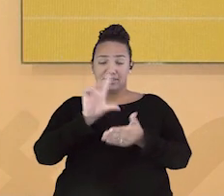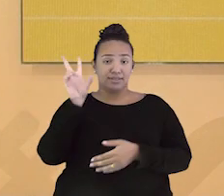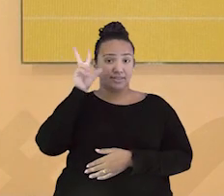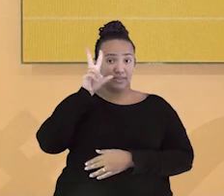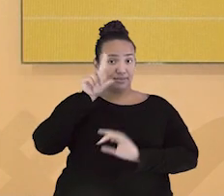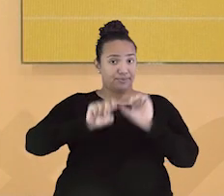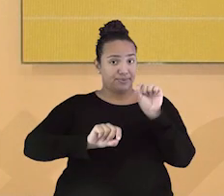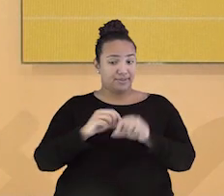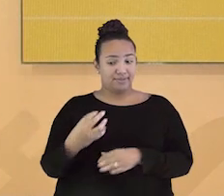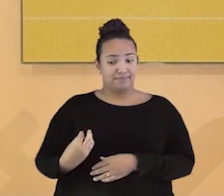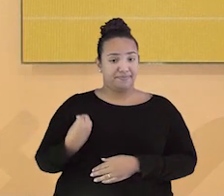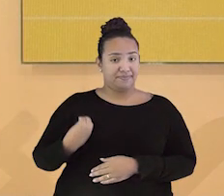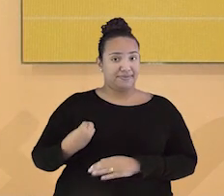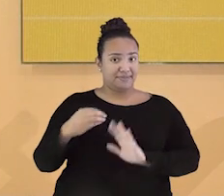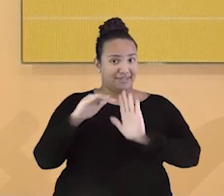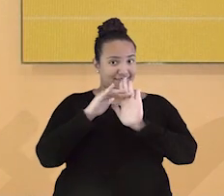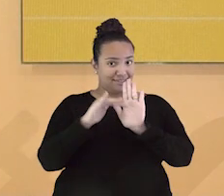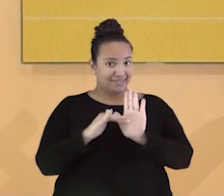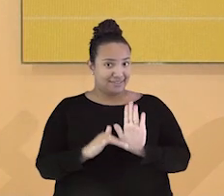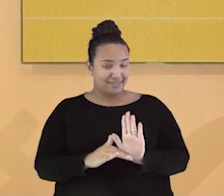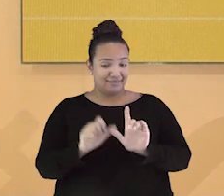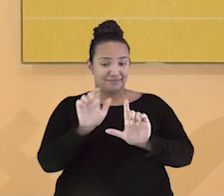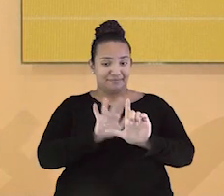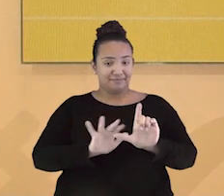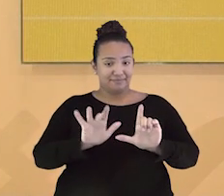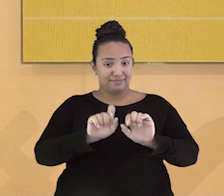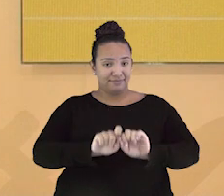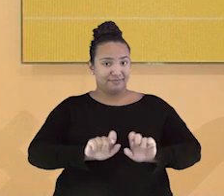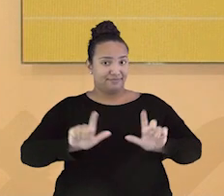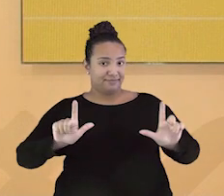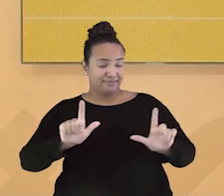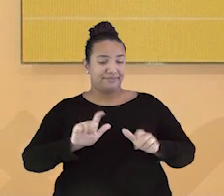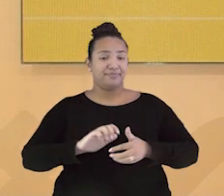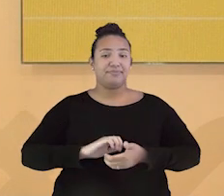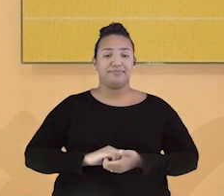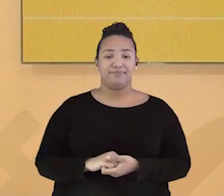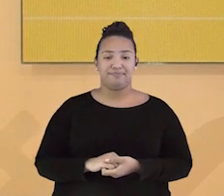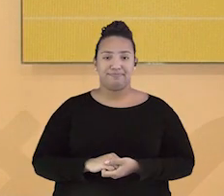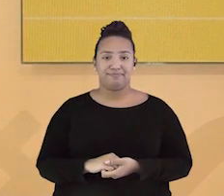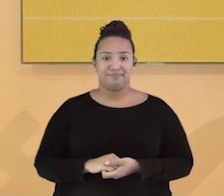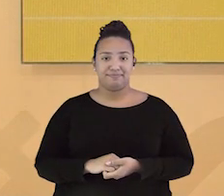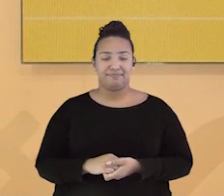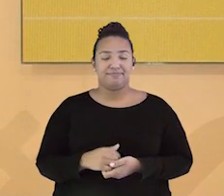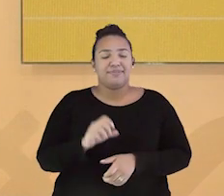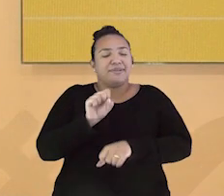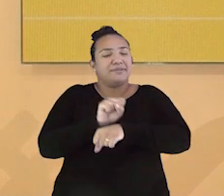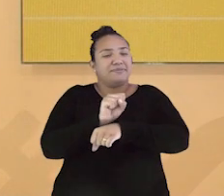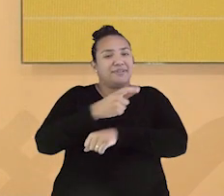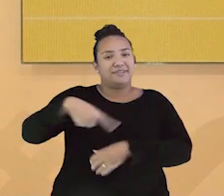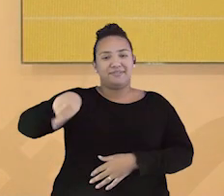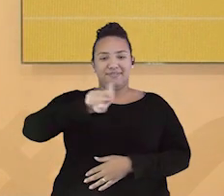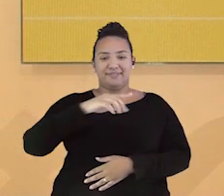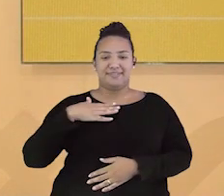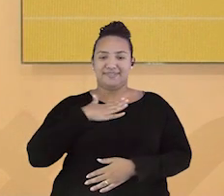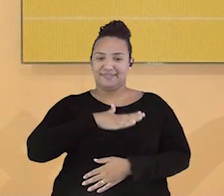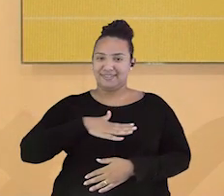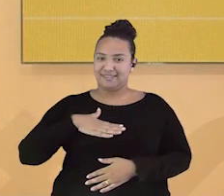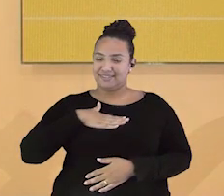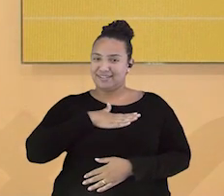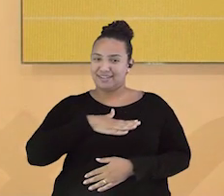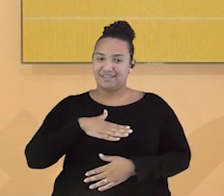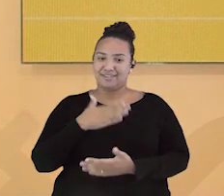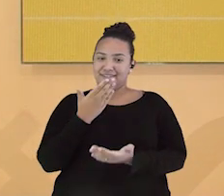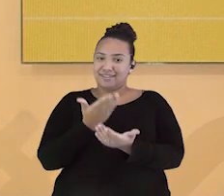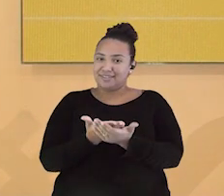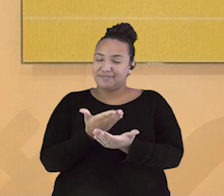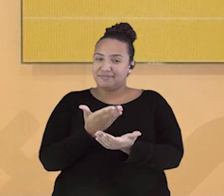de registrar a sua presença através do QR Code, que aparece aí no canto da sua tela. Eu espero que vocês tenham gostado de passar